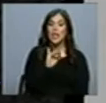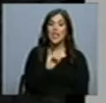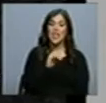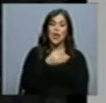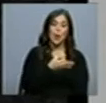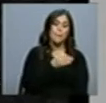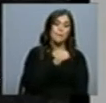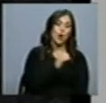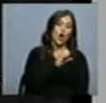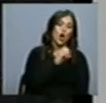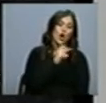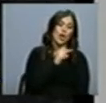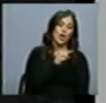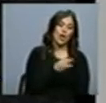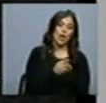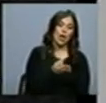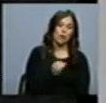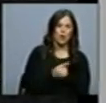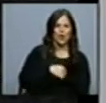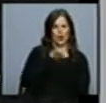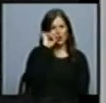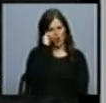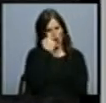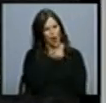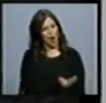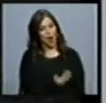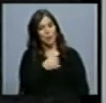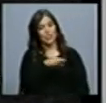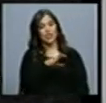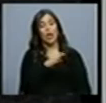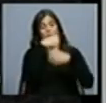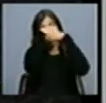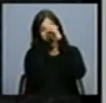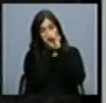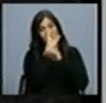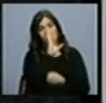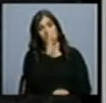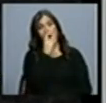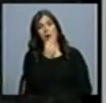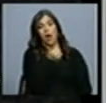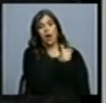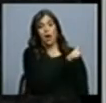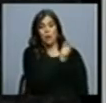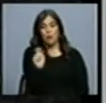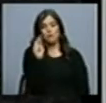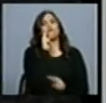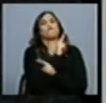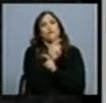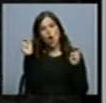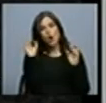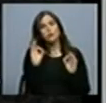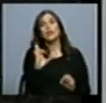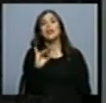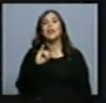já desconfiávamos que ele existia. Já desconfiávamos, mas agora o Hubble veio definitivamente encontrá-lo, identificá-lo. Hipocampo tem